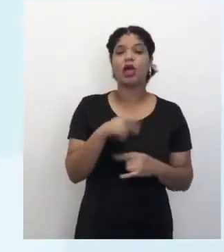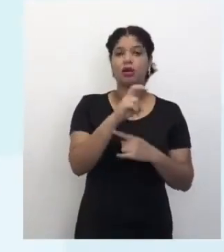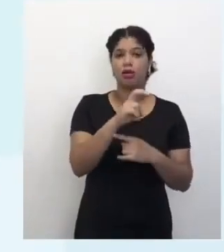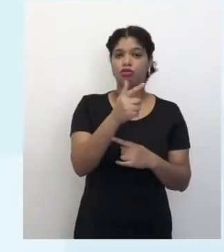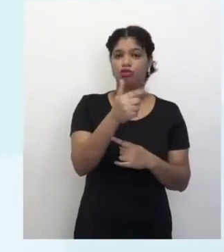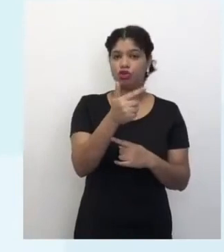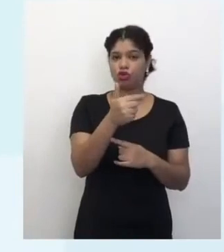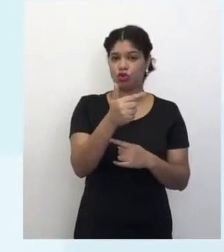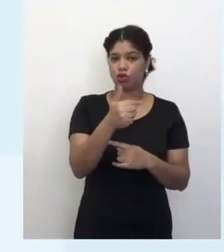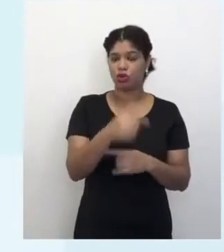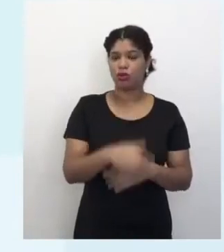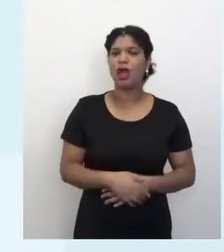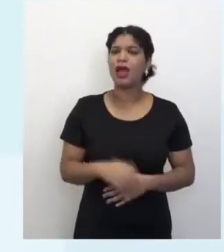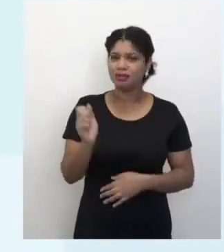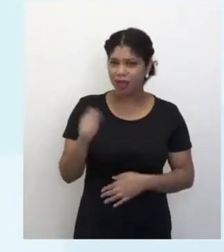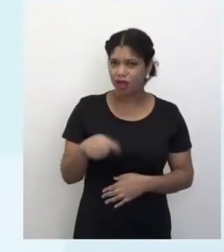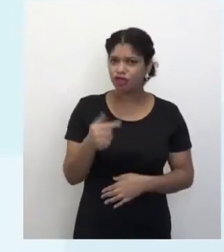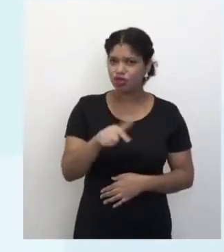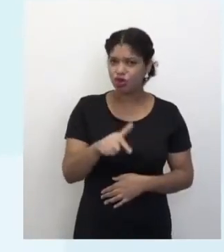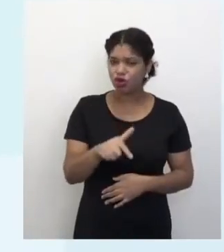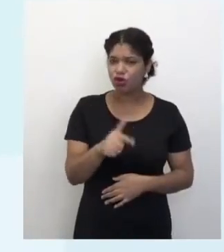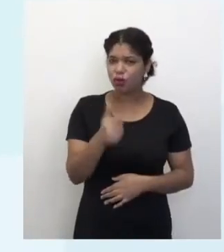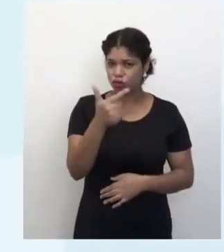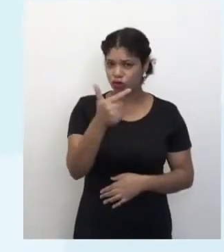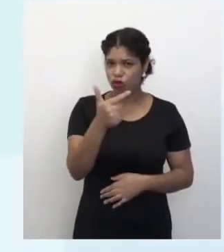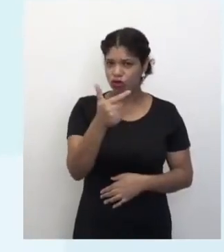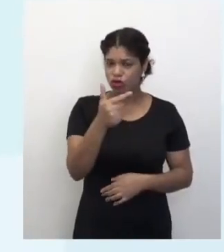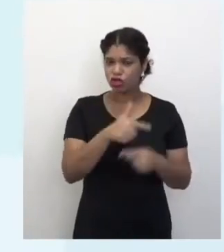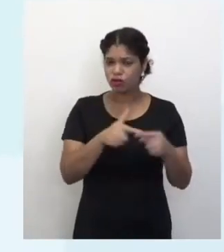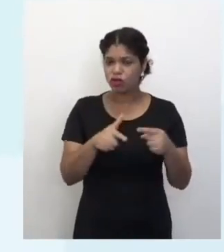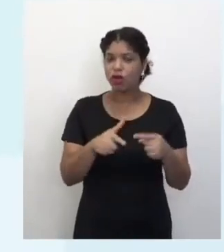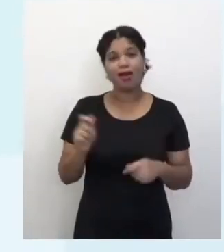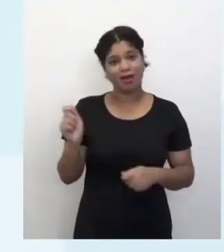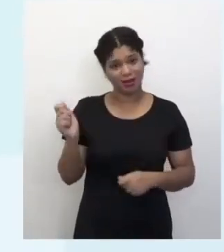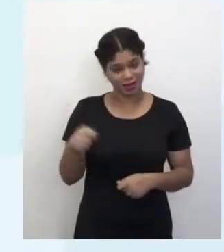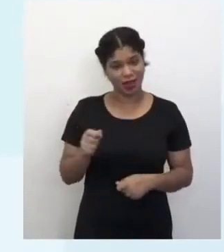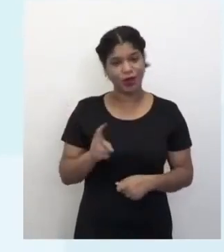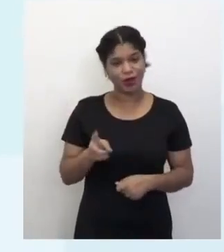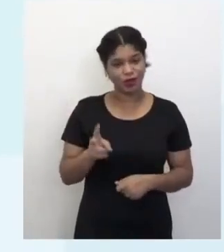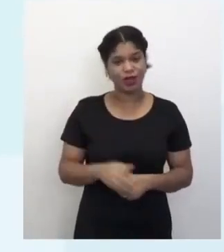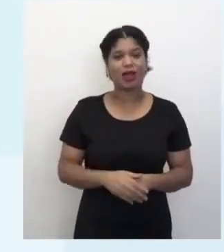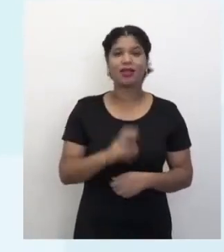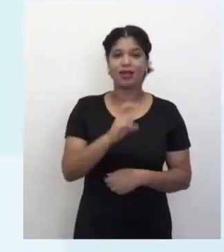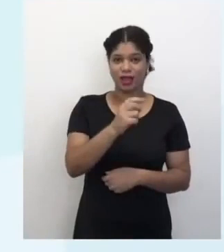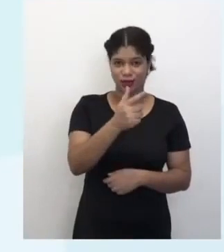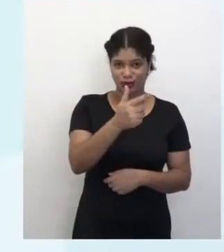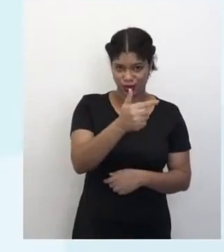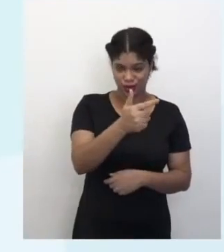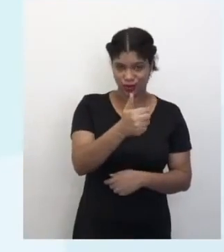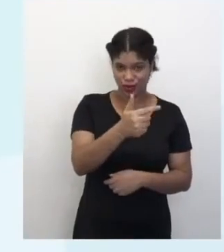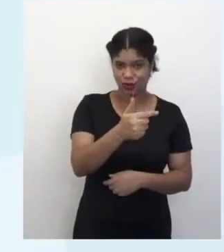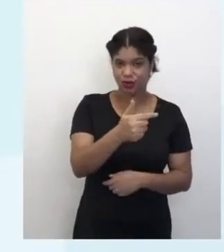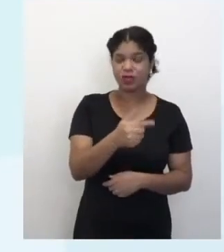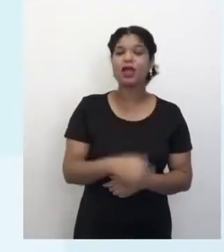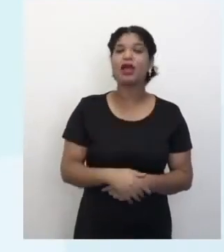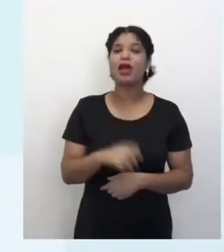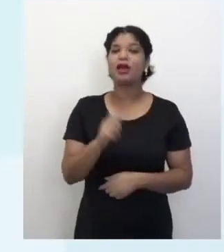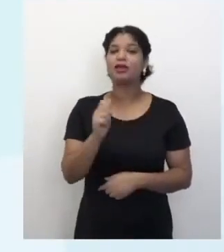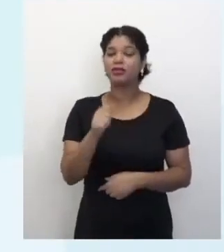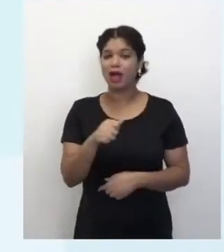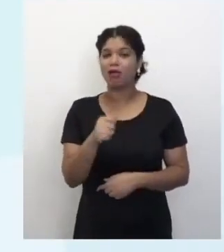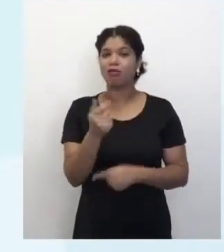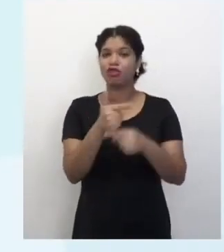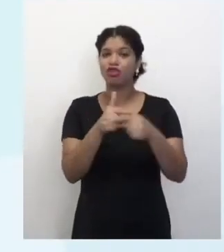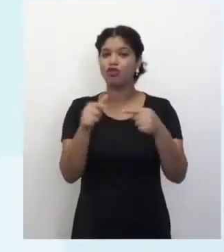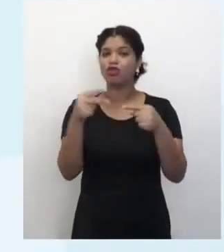512. Ainda dá para dividir por 2? Dá. O 2 é primo, o 512, ele é um número par, então dá.